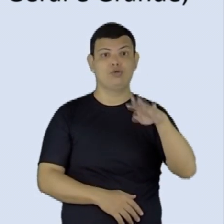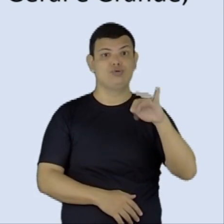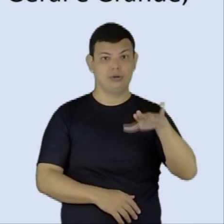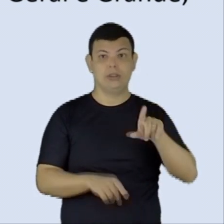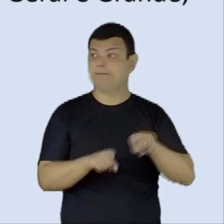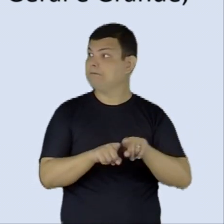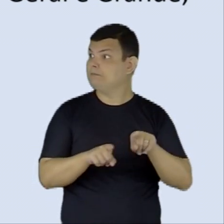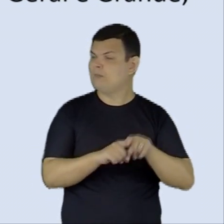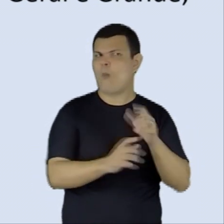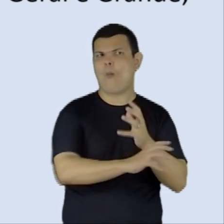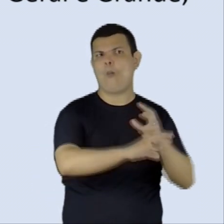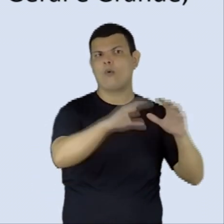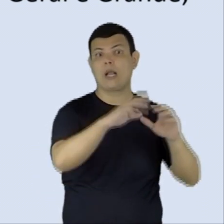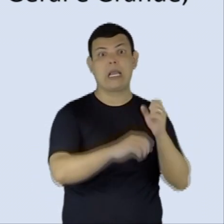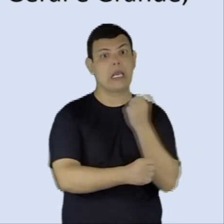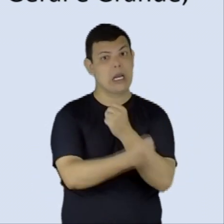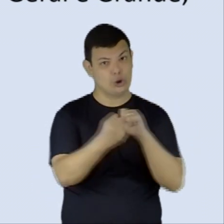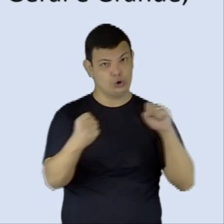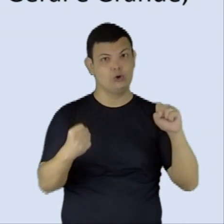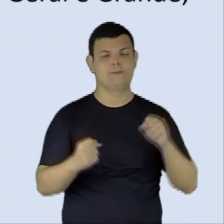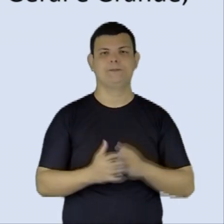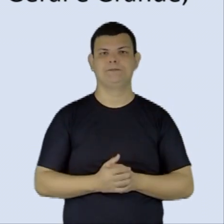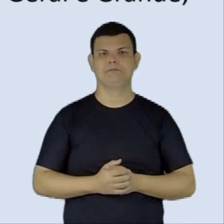Grande. Esses são os principais